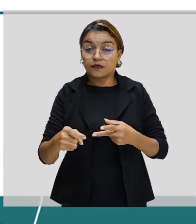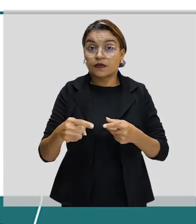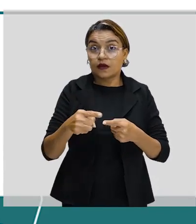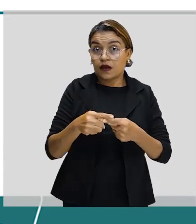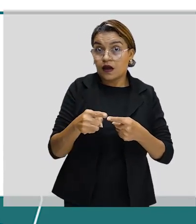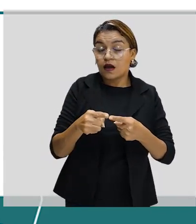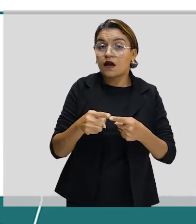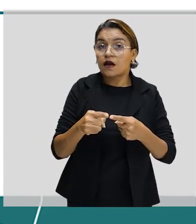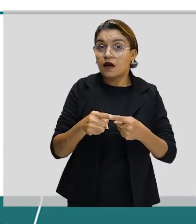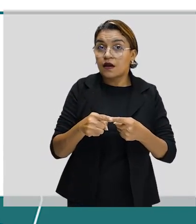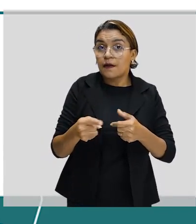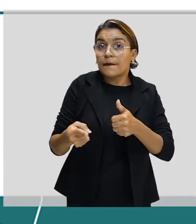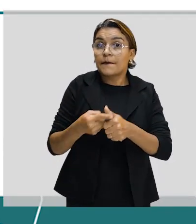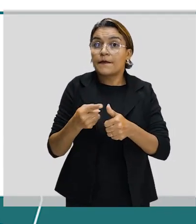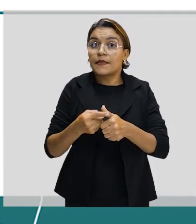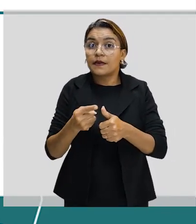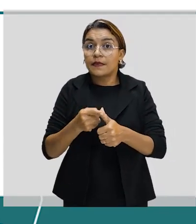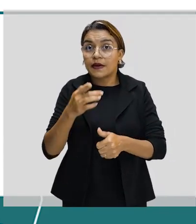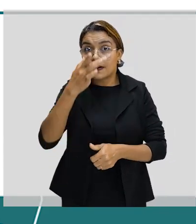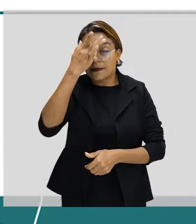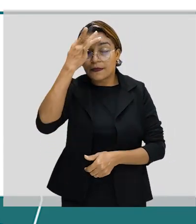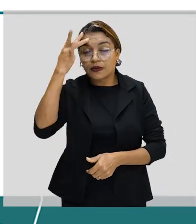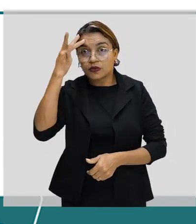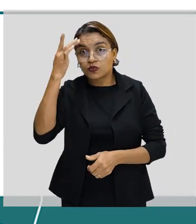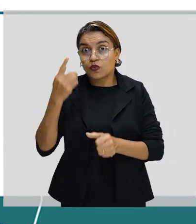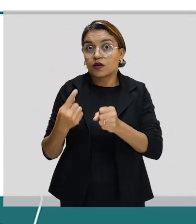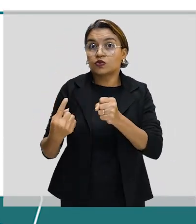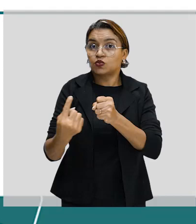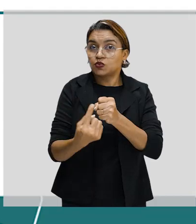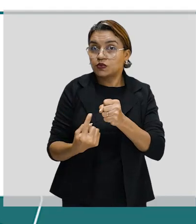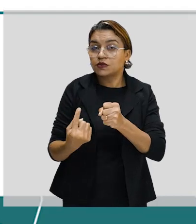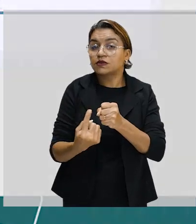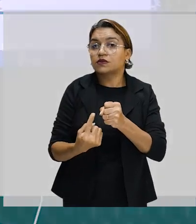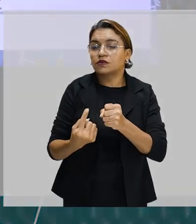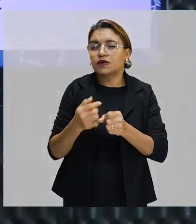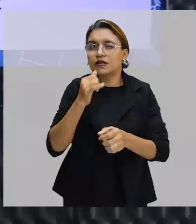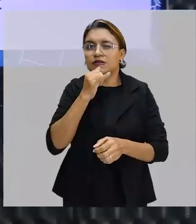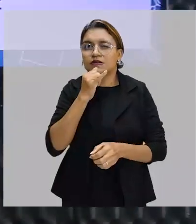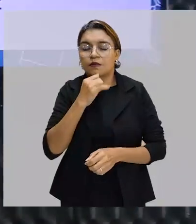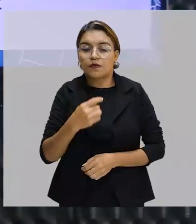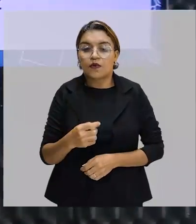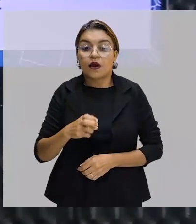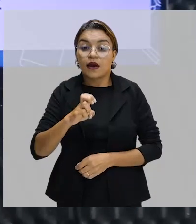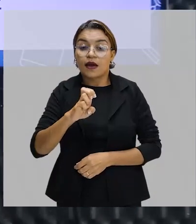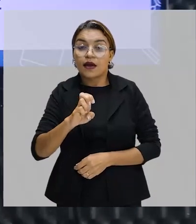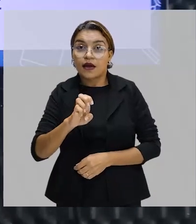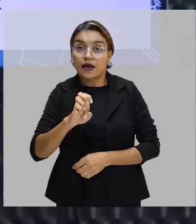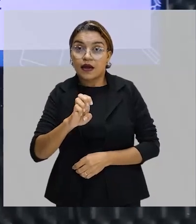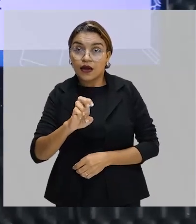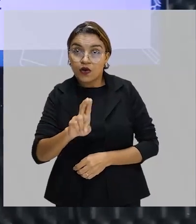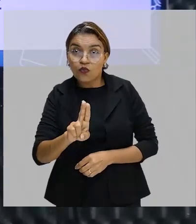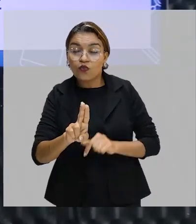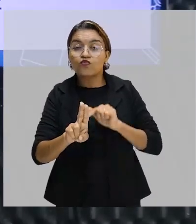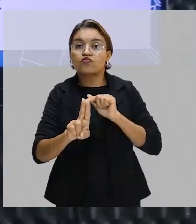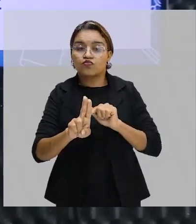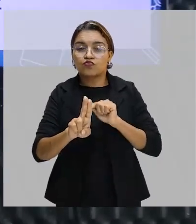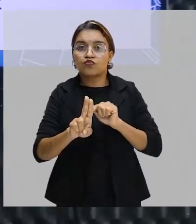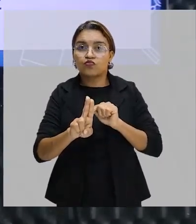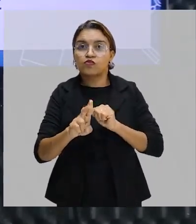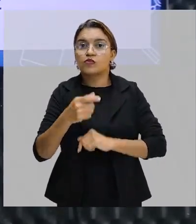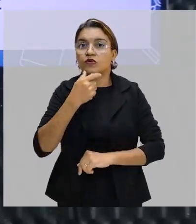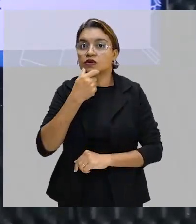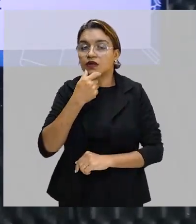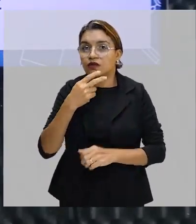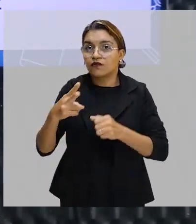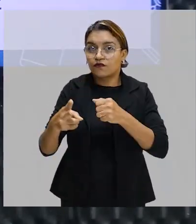para a primeira pessoa do singular. Então, sempre que o sujeito for eu sou ou eu estou, em inglês o verbo